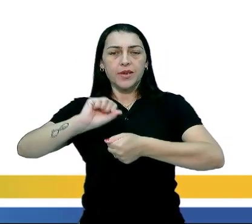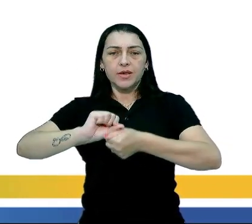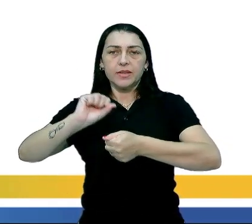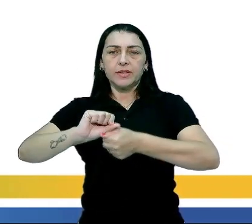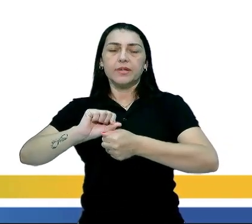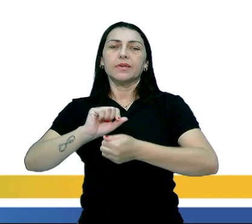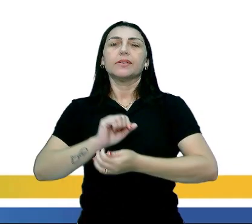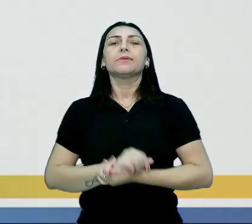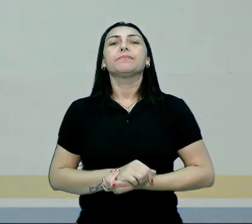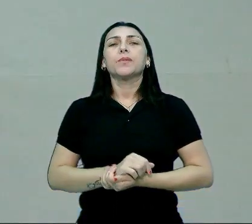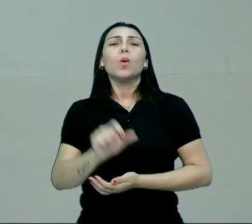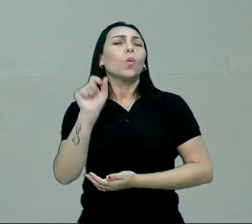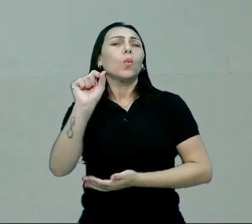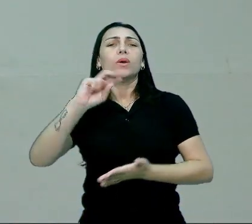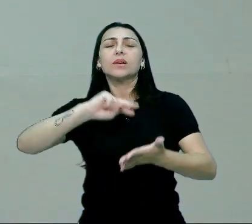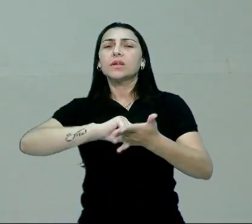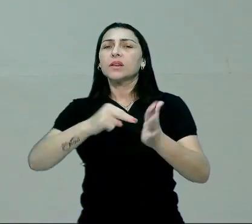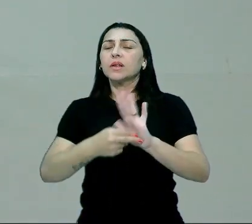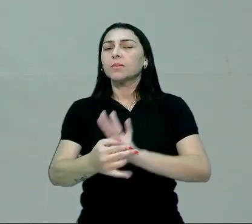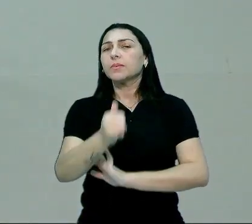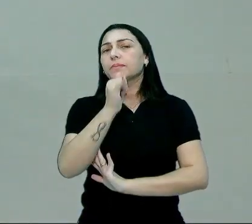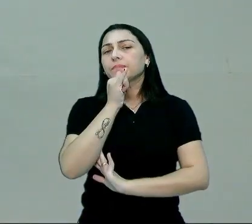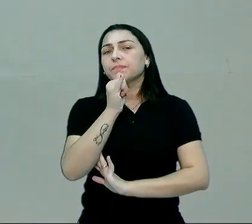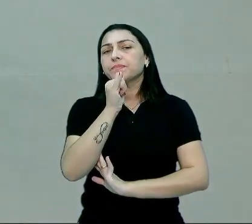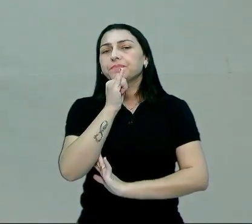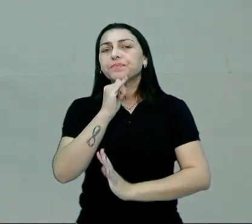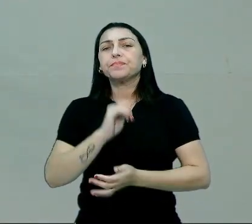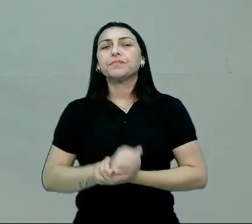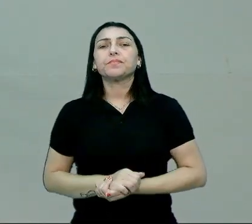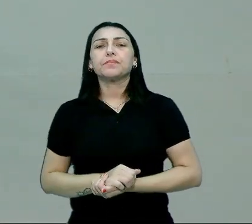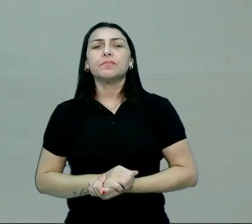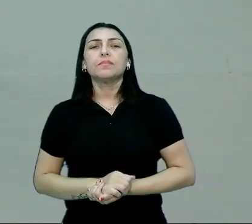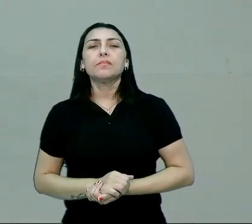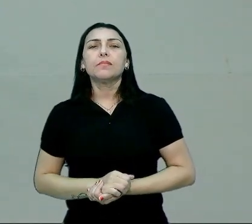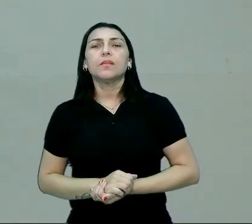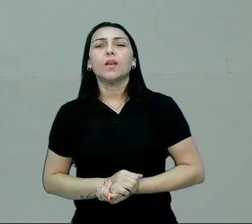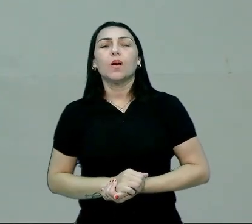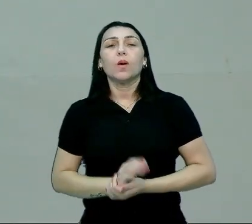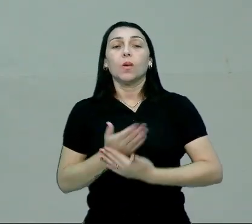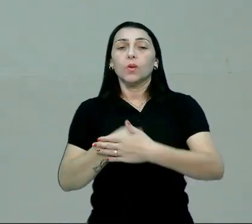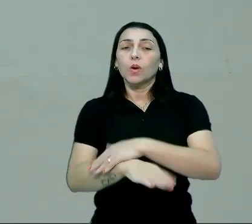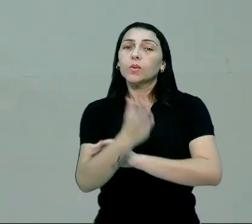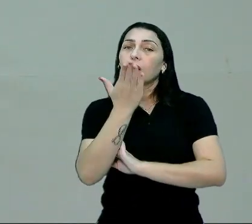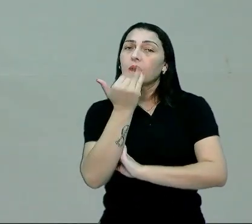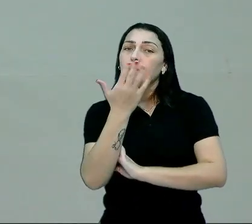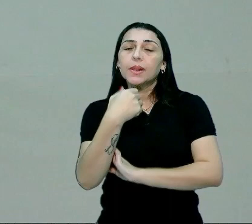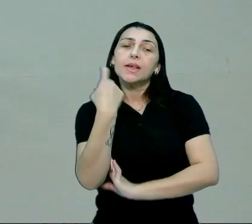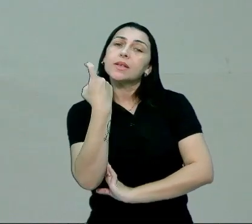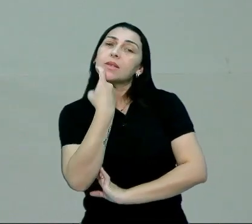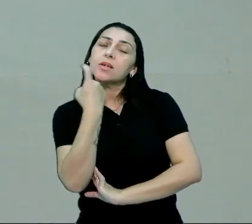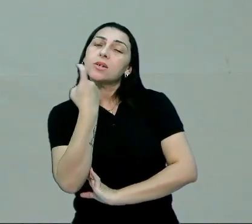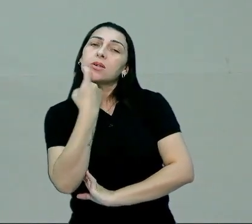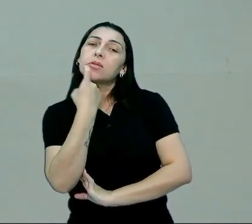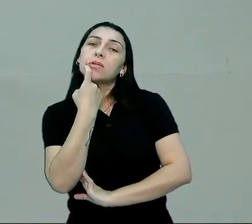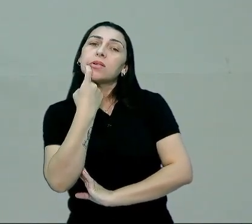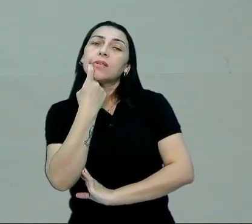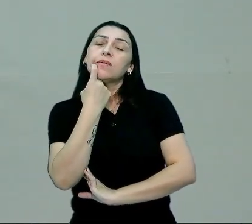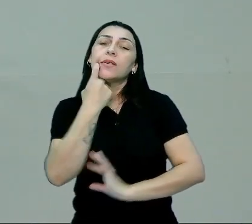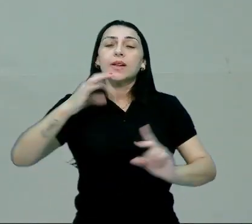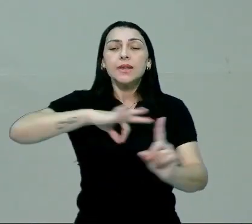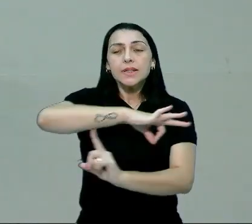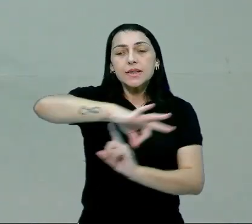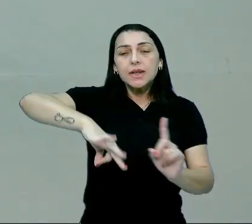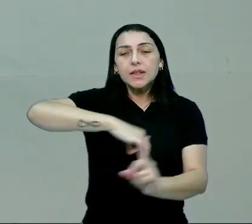como sempre se fez. Então, por exemplo, o hábito alimentar da Sexta-feira Santa para